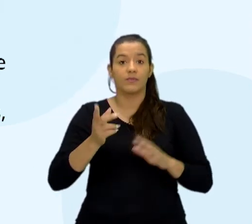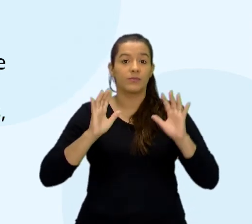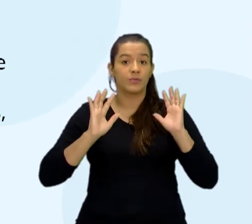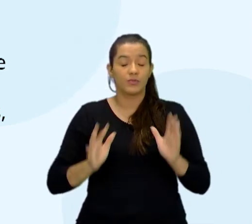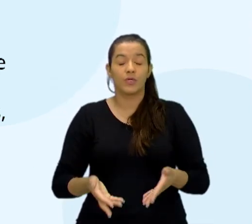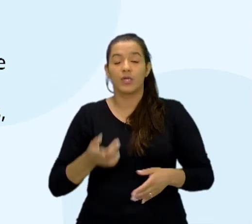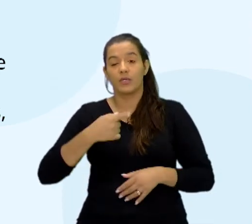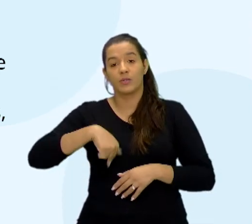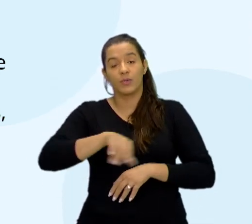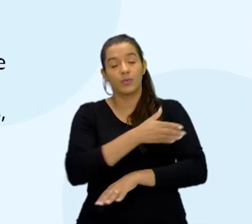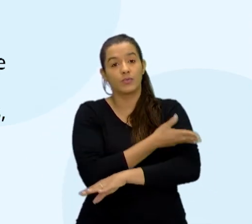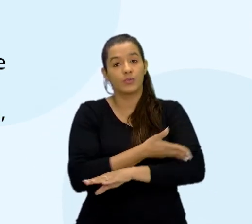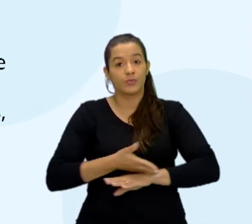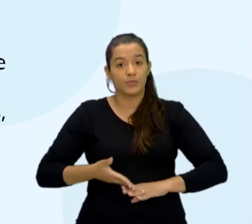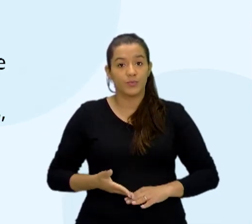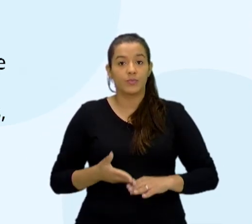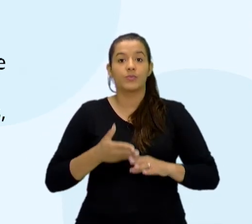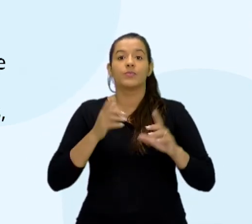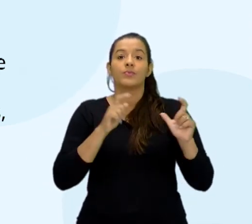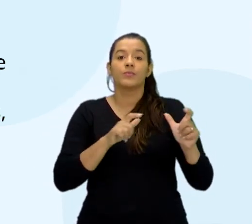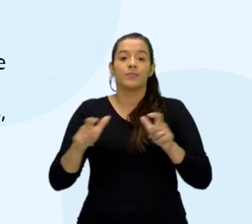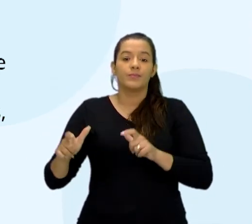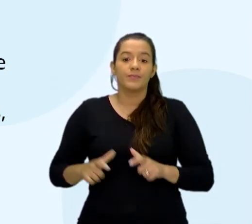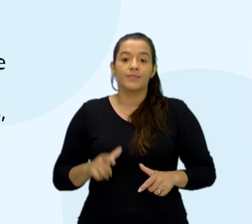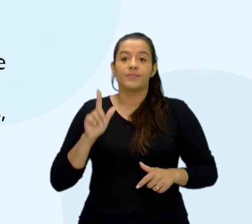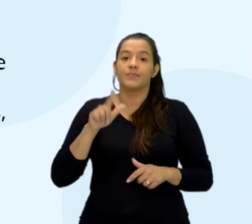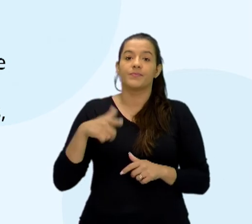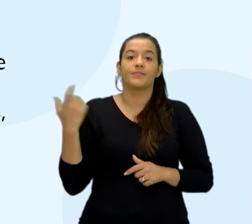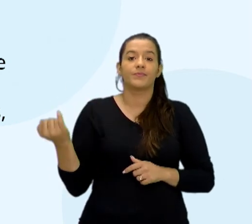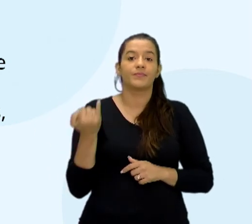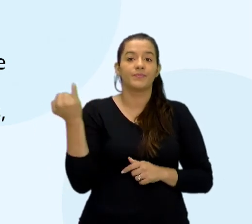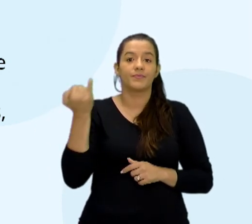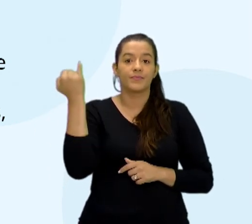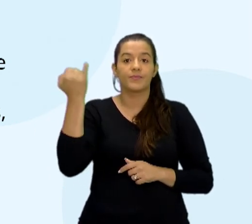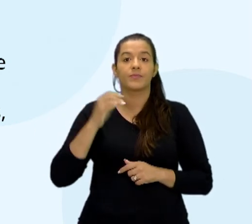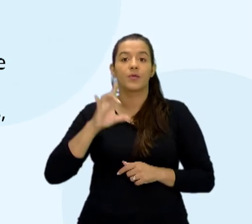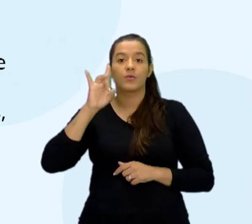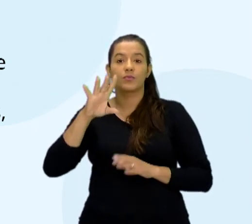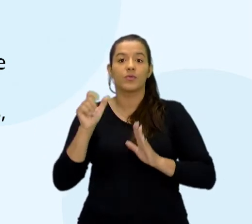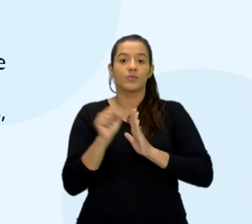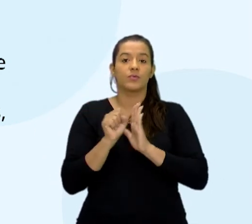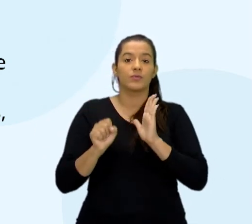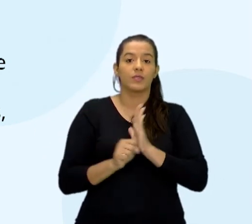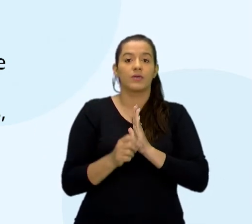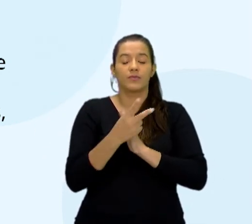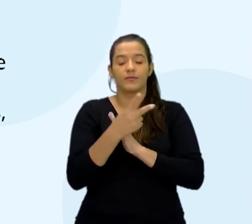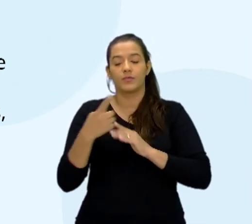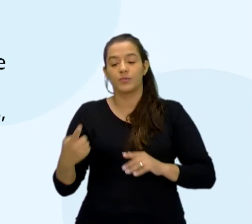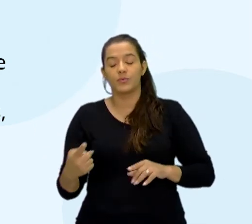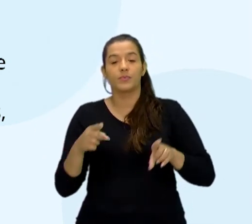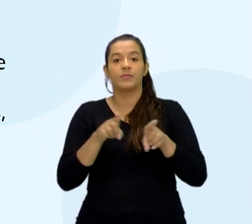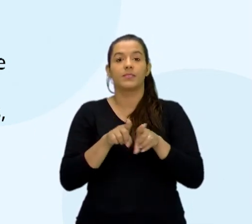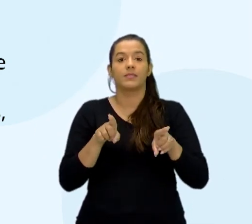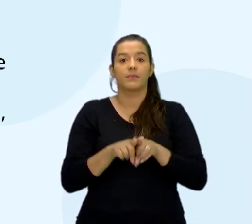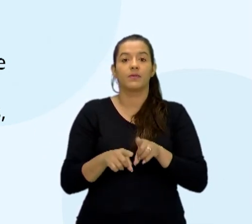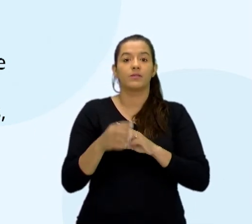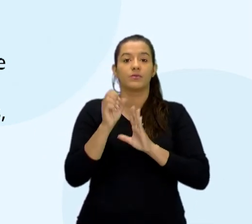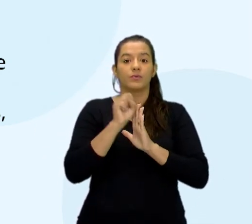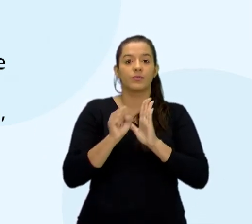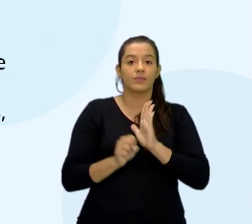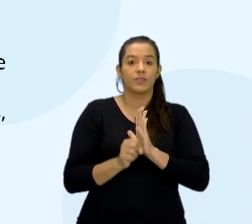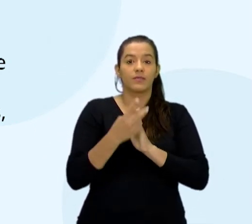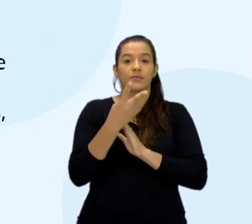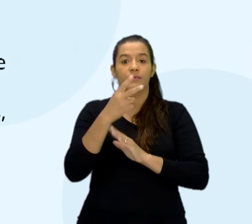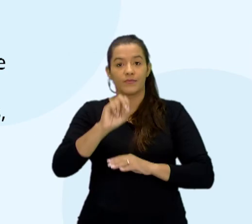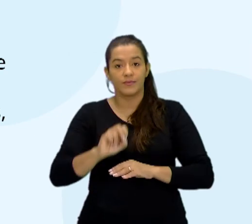falamos aí dessa questão ambiental tão recorrente, não só no século XXI, né? Mas aí no século XX, o professor Tony, na